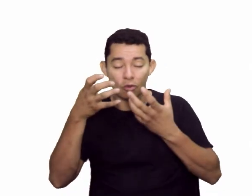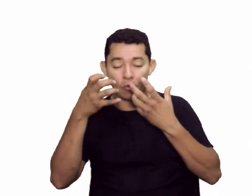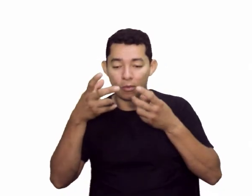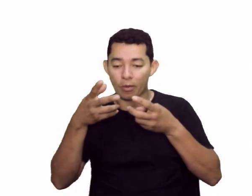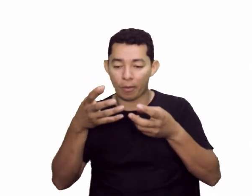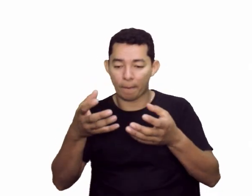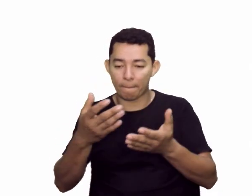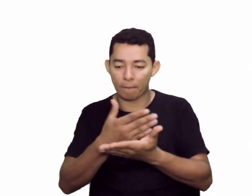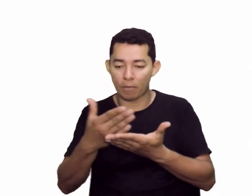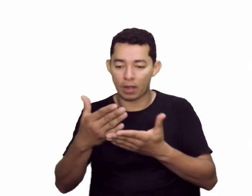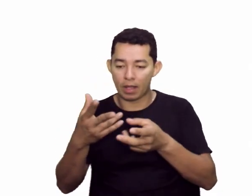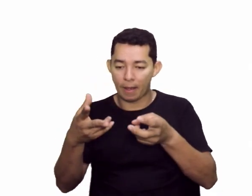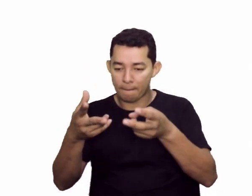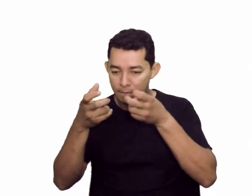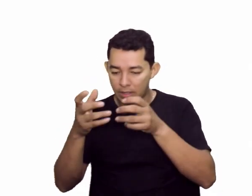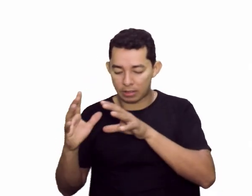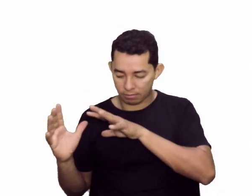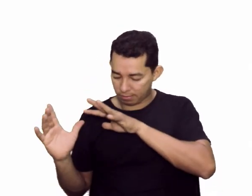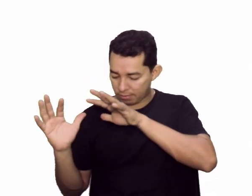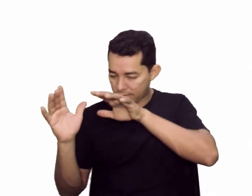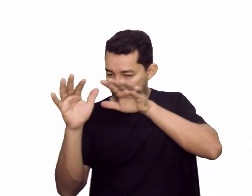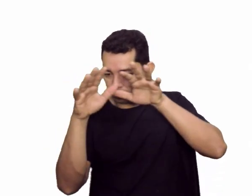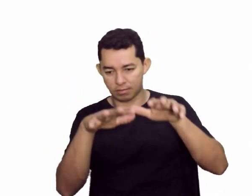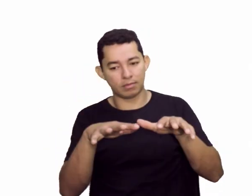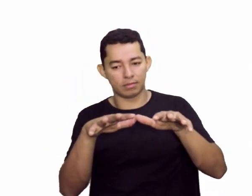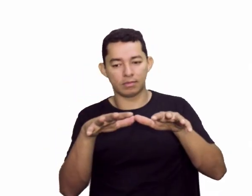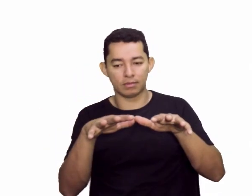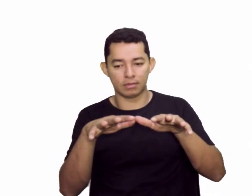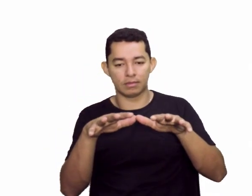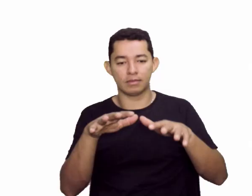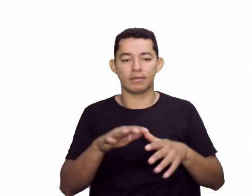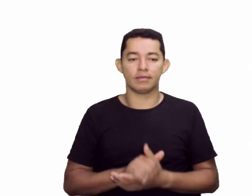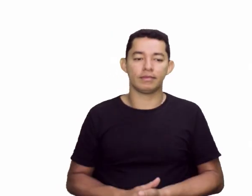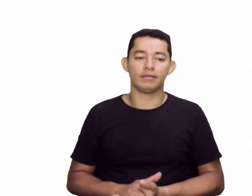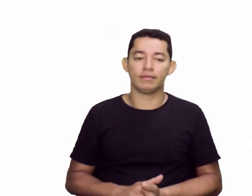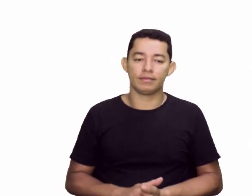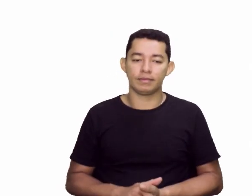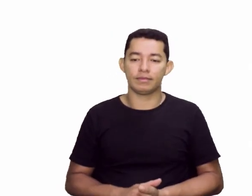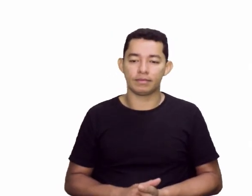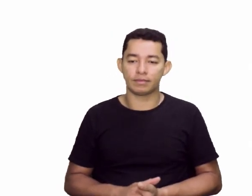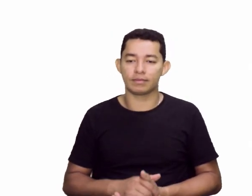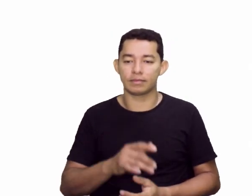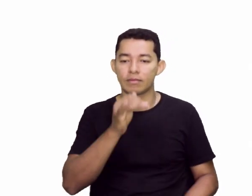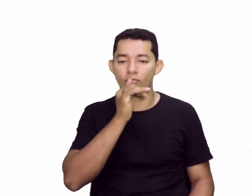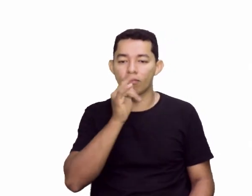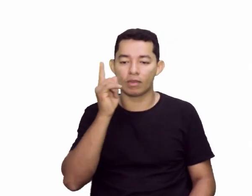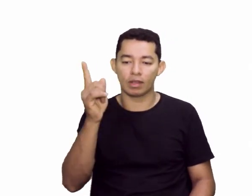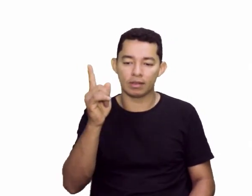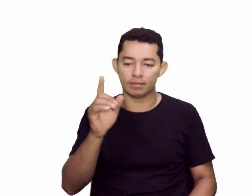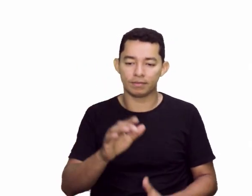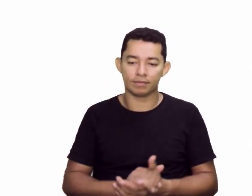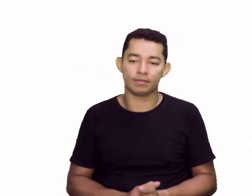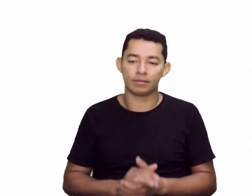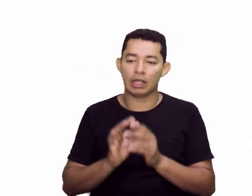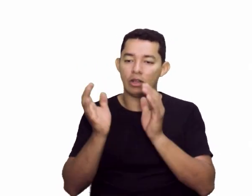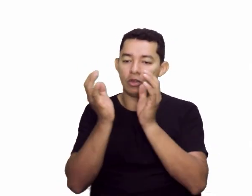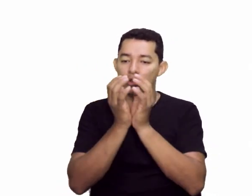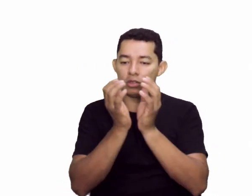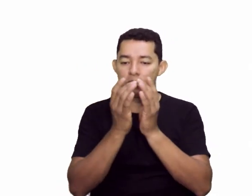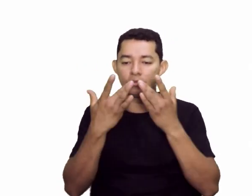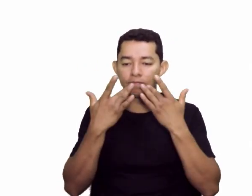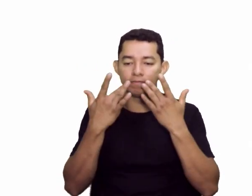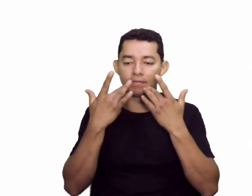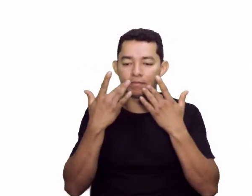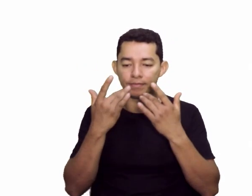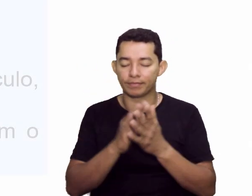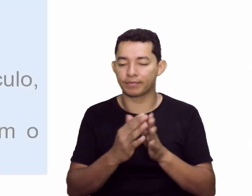E aí, um grupo aí como esse Esquadrão da Vida, né? É um grupo de teatro, se